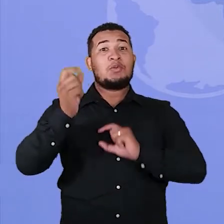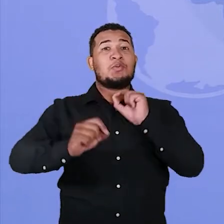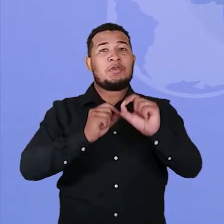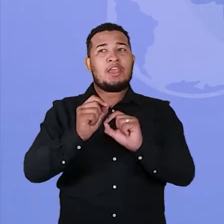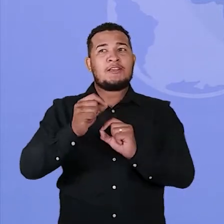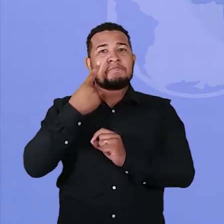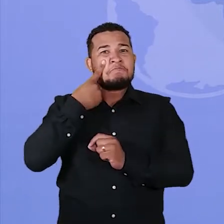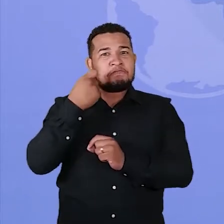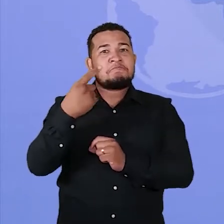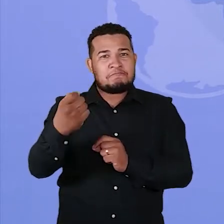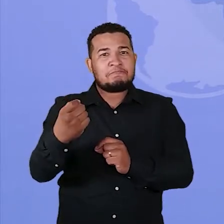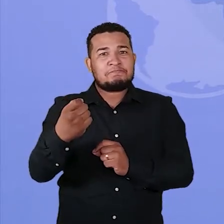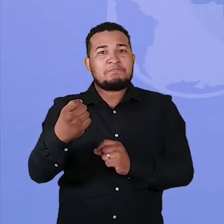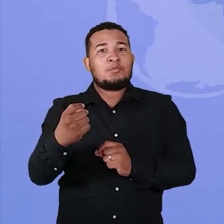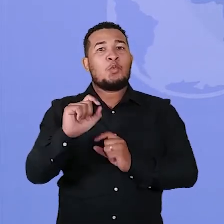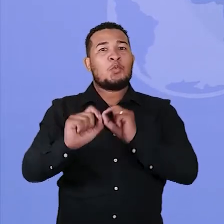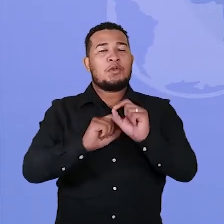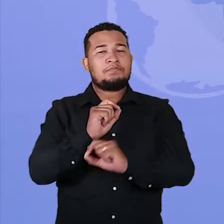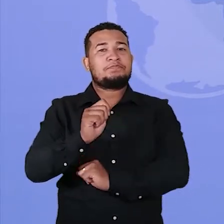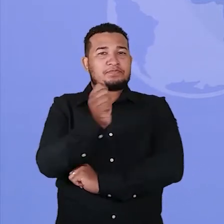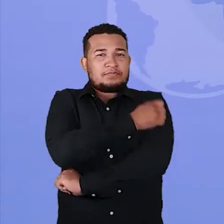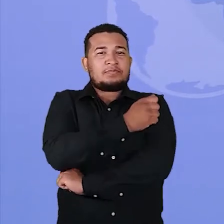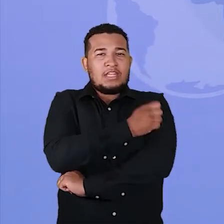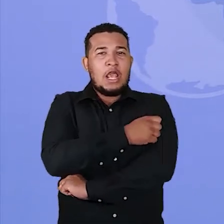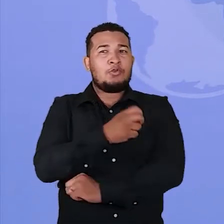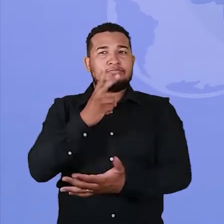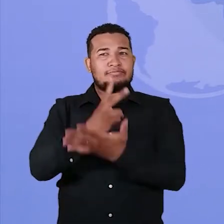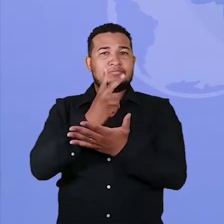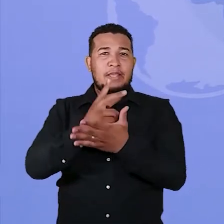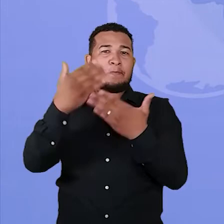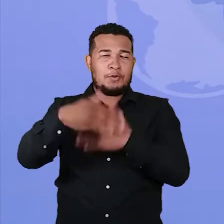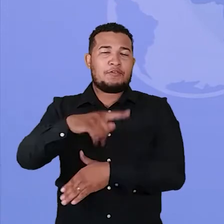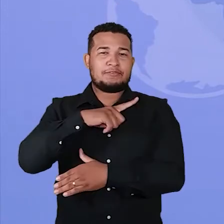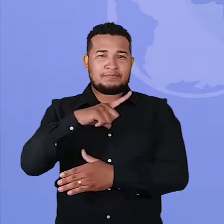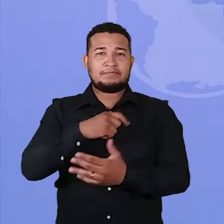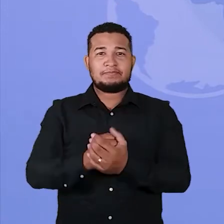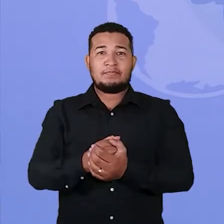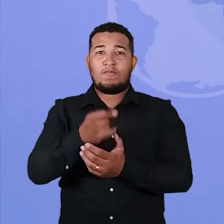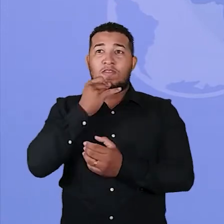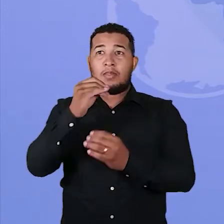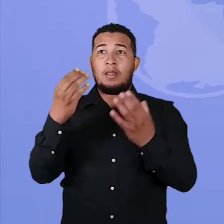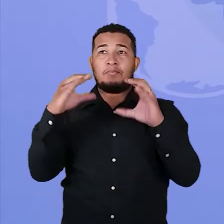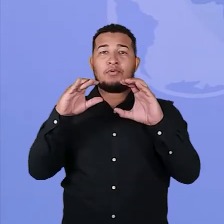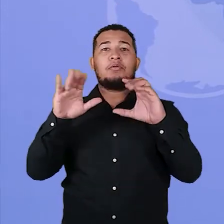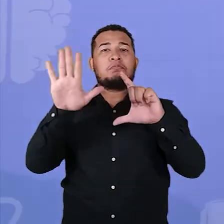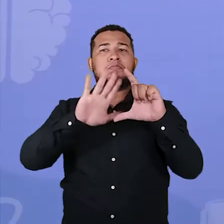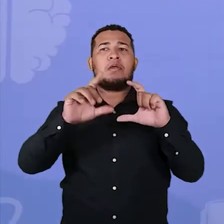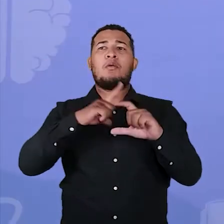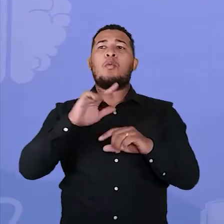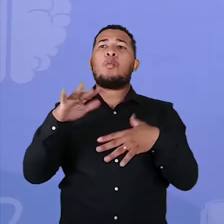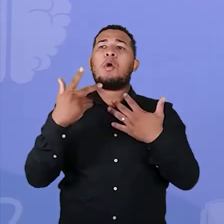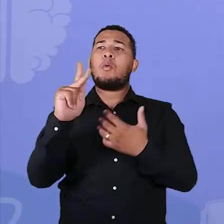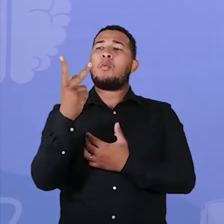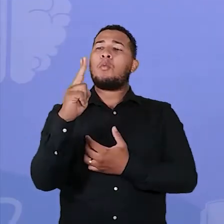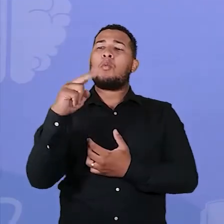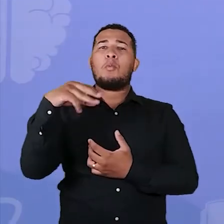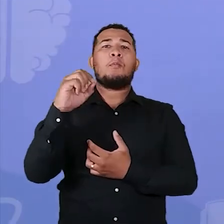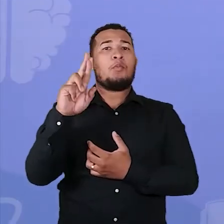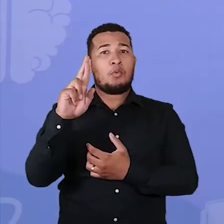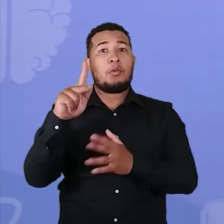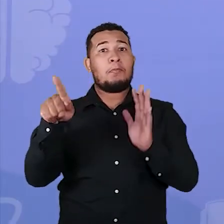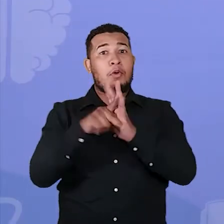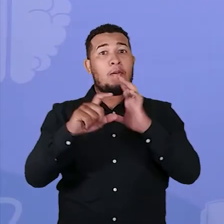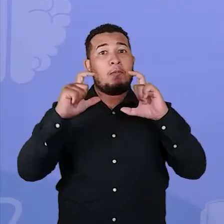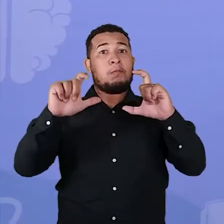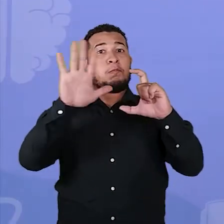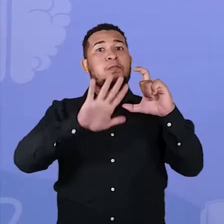cara? É interessante que muitos alunos fazem isso nas provas, né? A gente coloca lá, qual foi o humor da